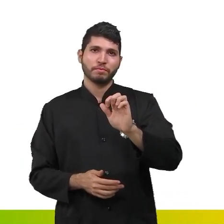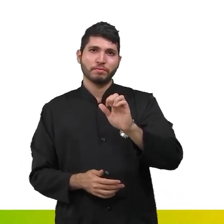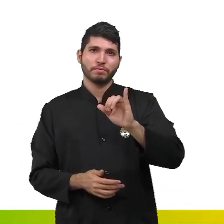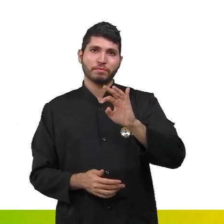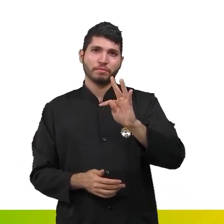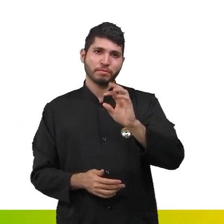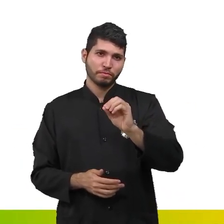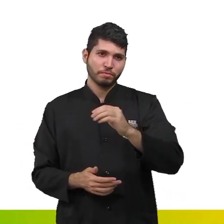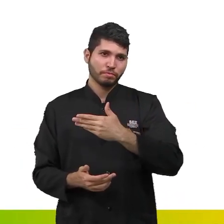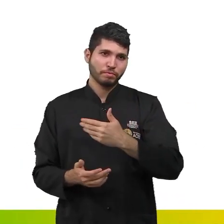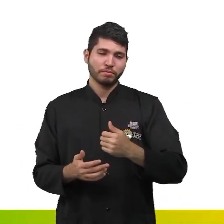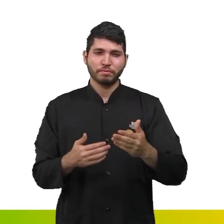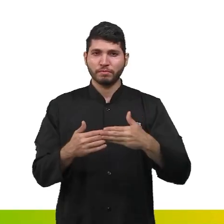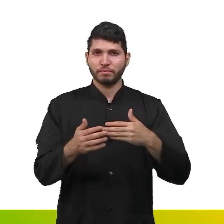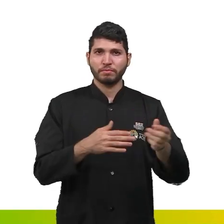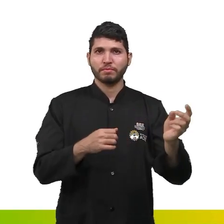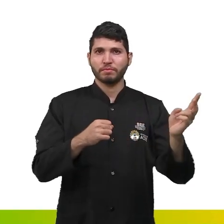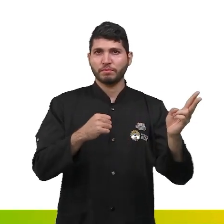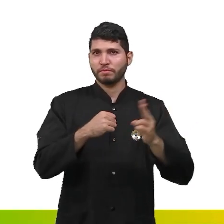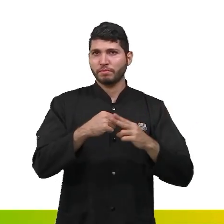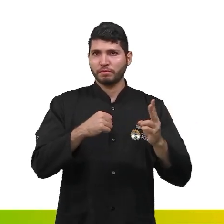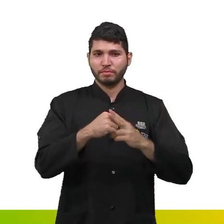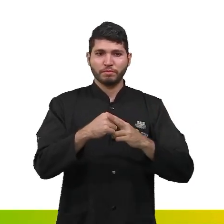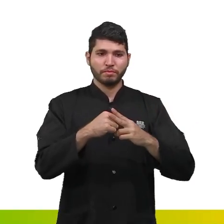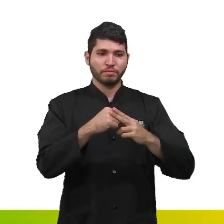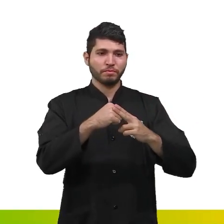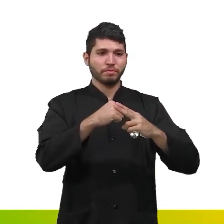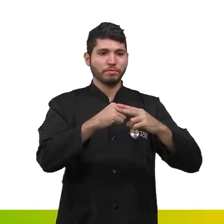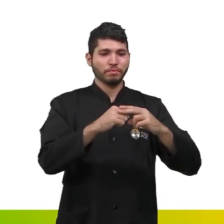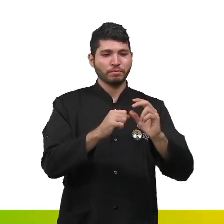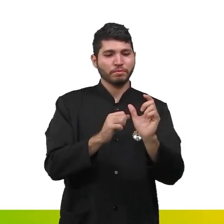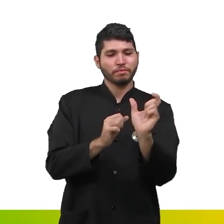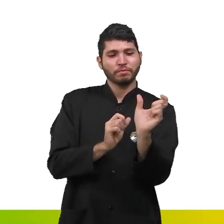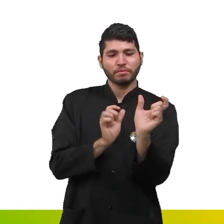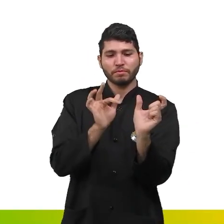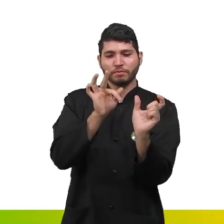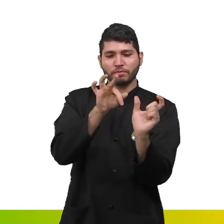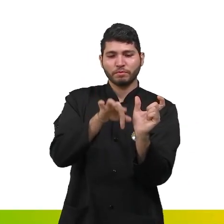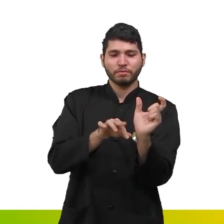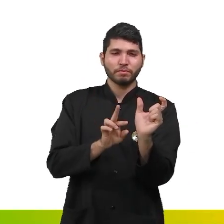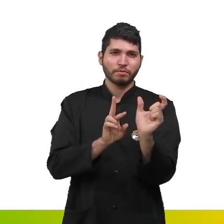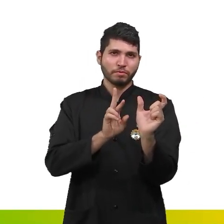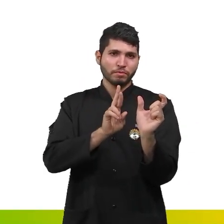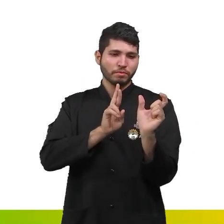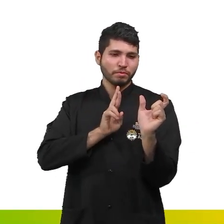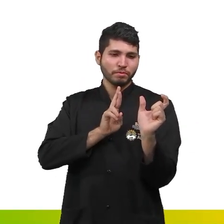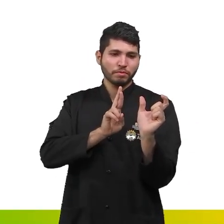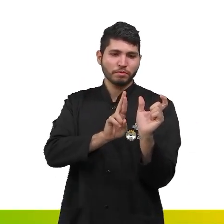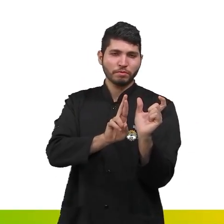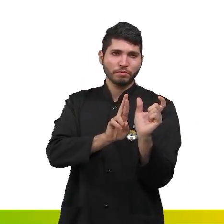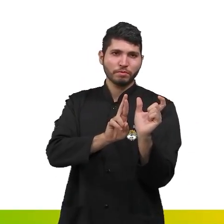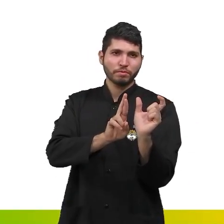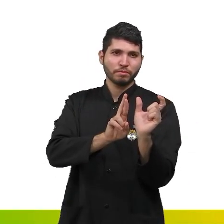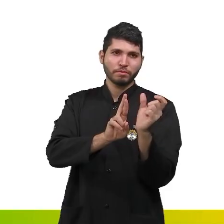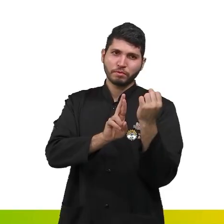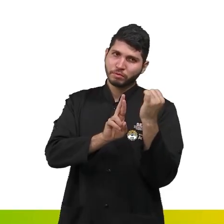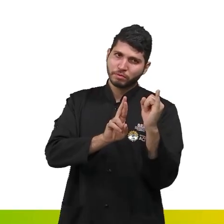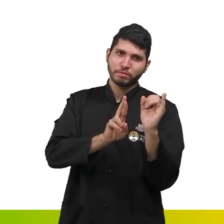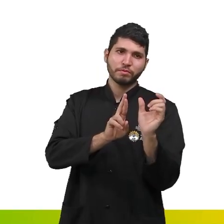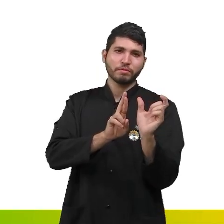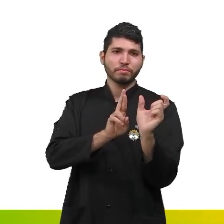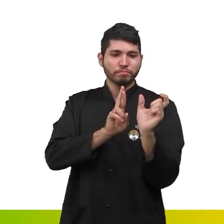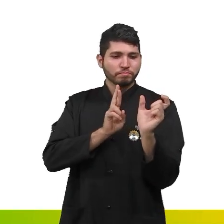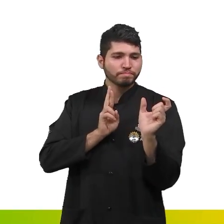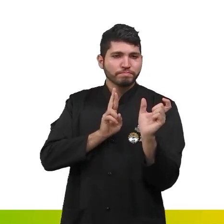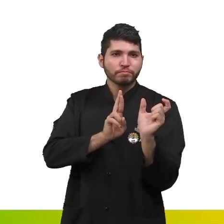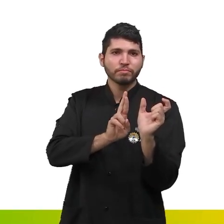qualquer verbo que termine em AR, a tabela me diz aqui, que se eu colocar essas terminações aqui, ela vai ficar no